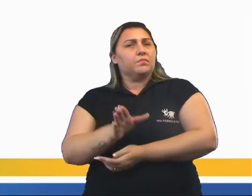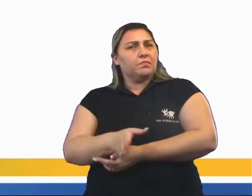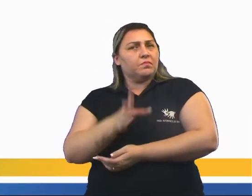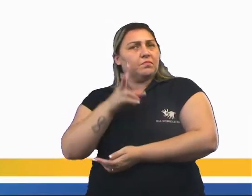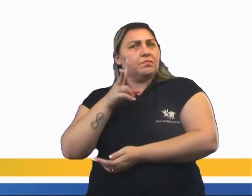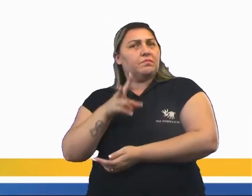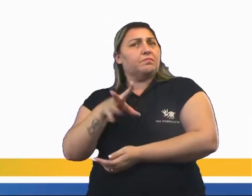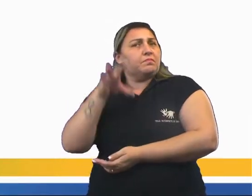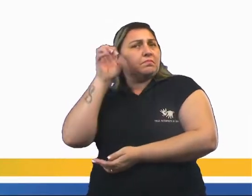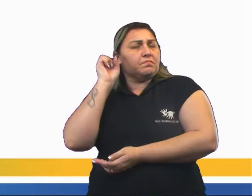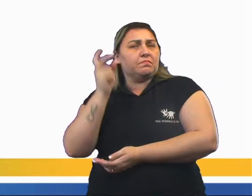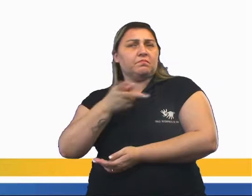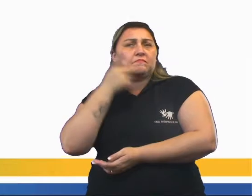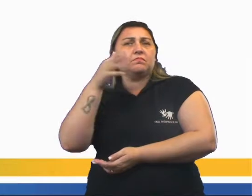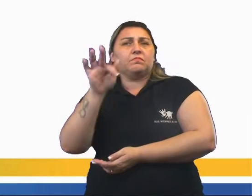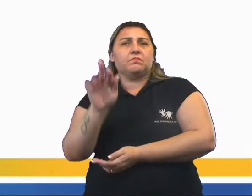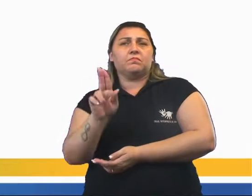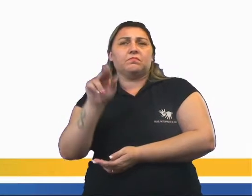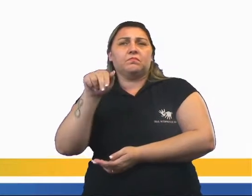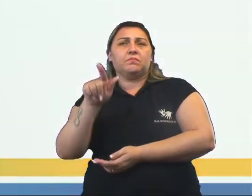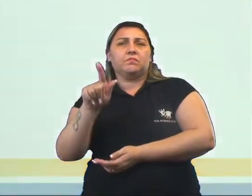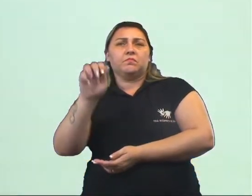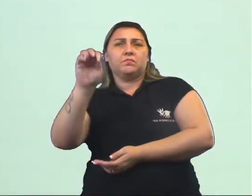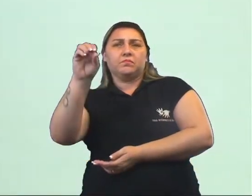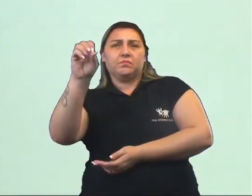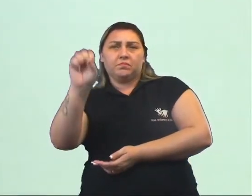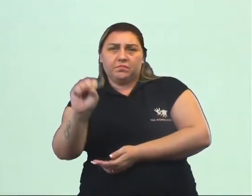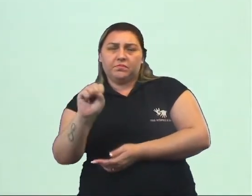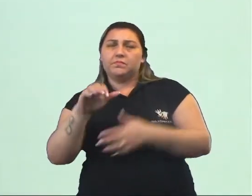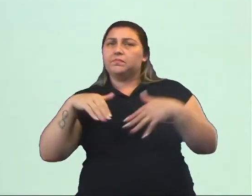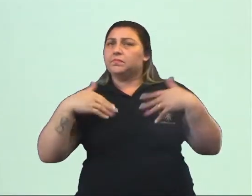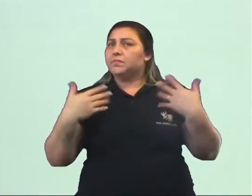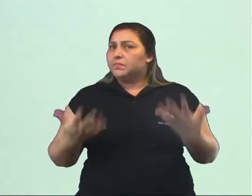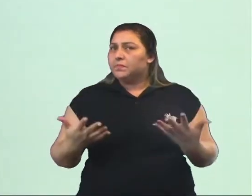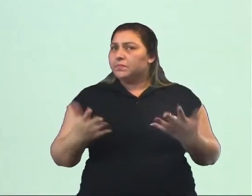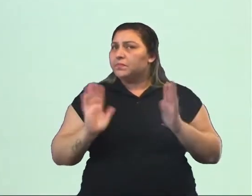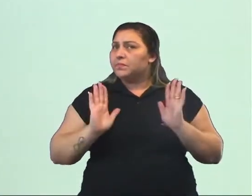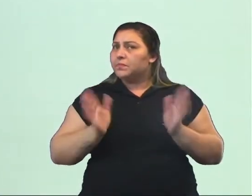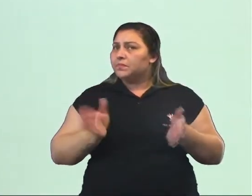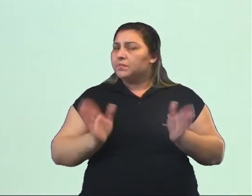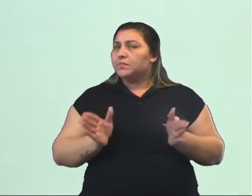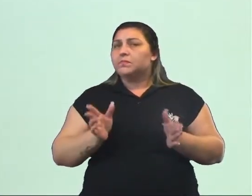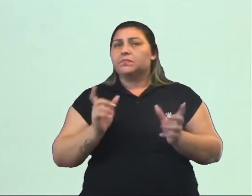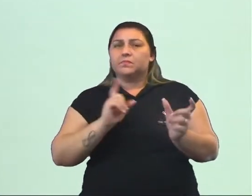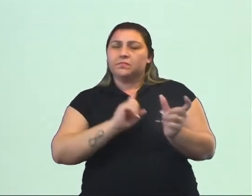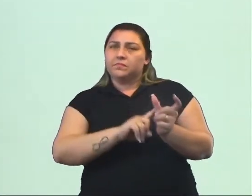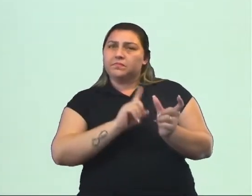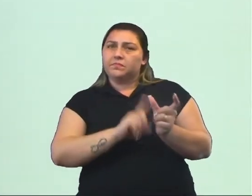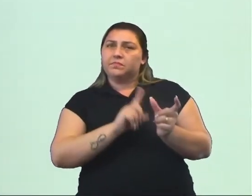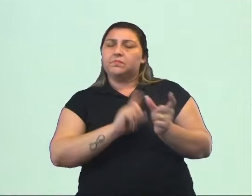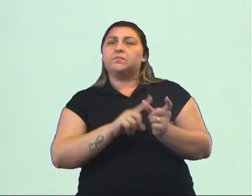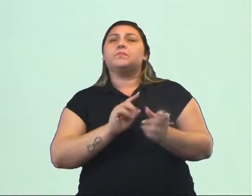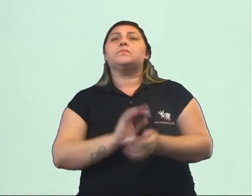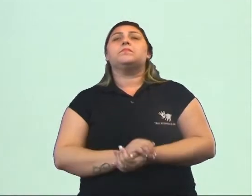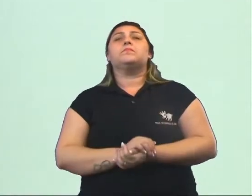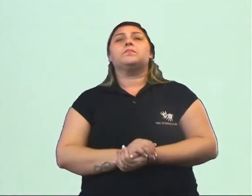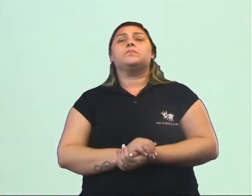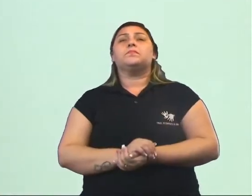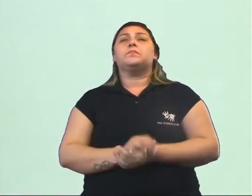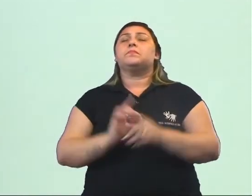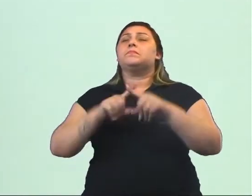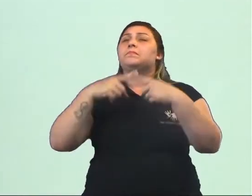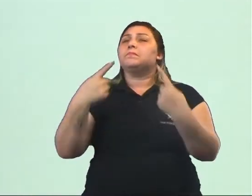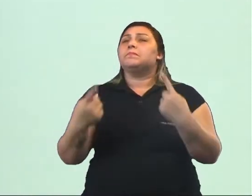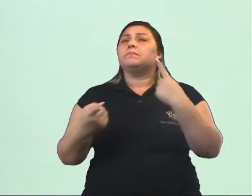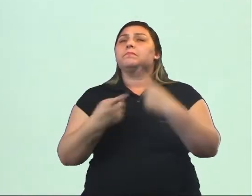Vocês já ouviram falar em fungos? E aí, turminha, vocês já ouviram essa palavra? Certamente que sim.